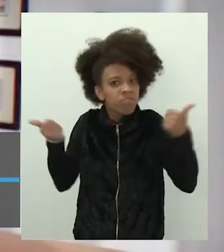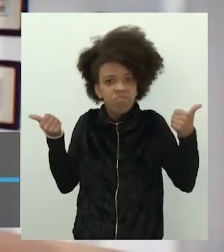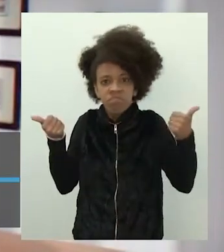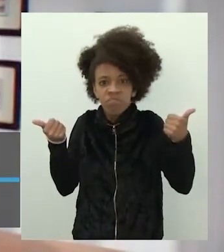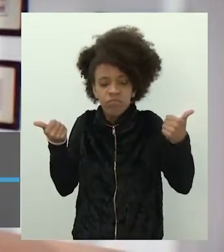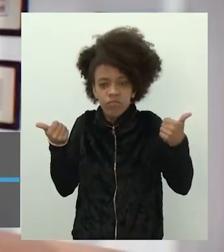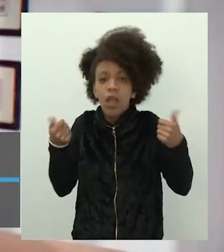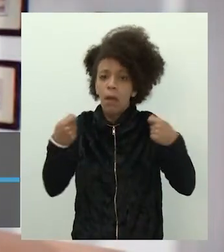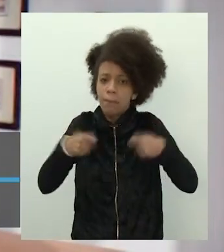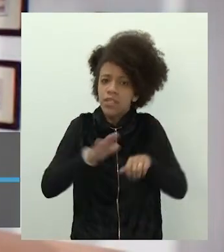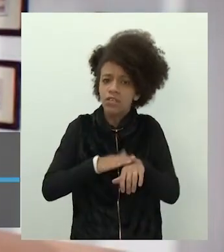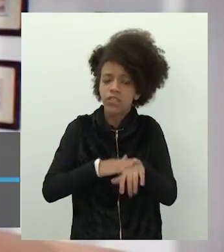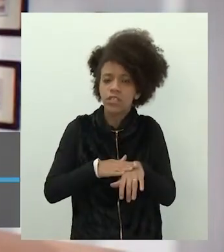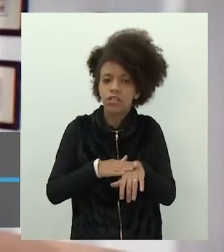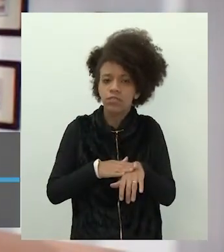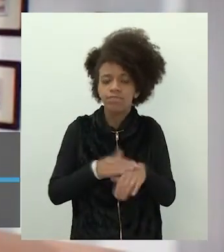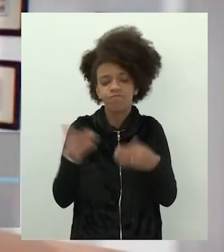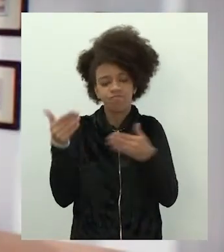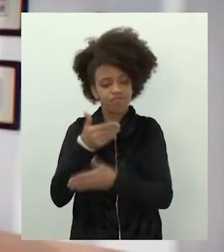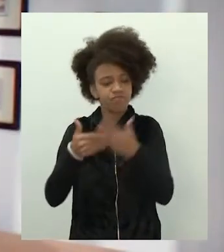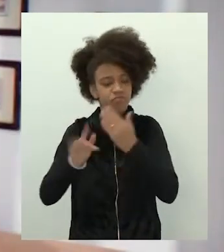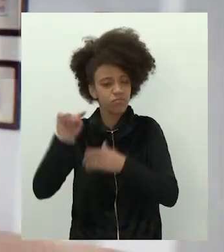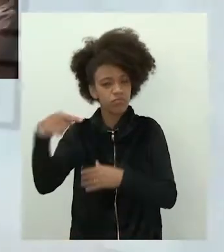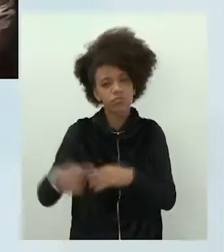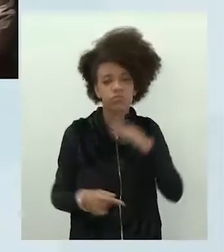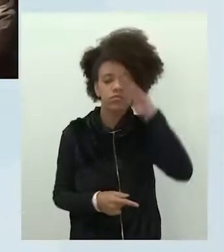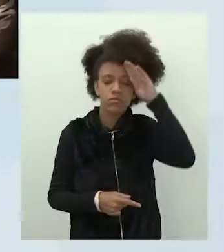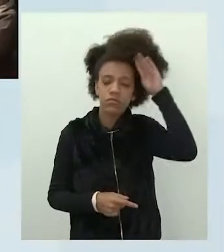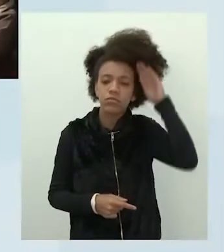que fazer. Próximo, por favor.